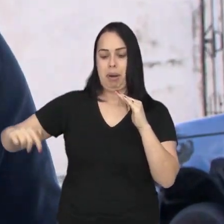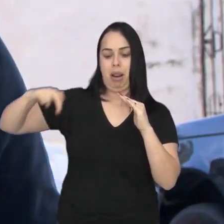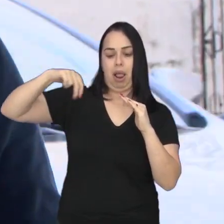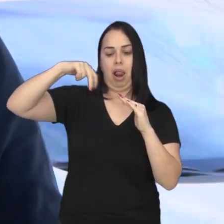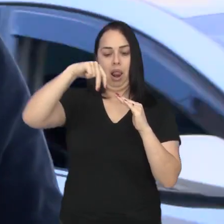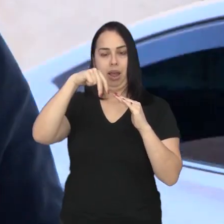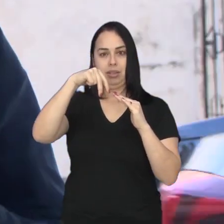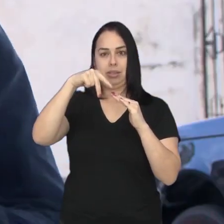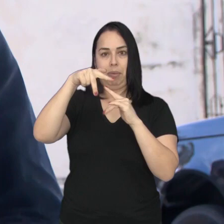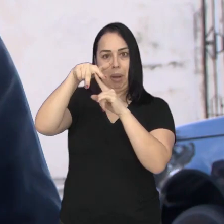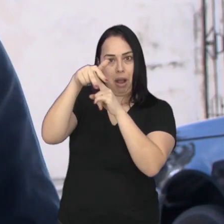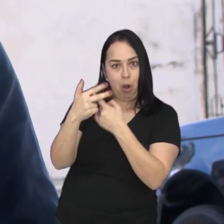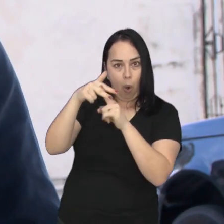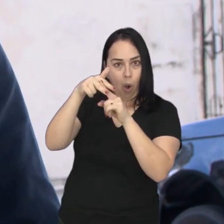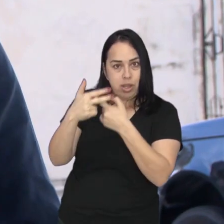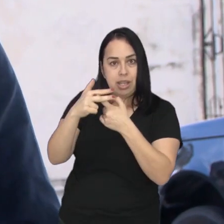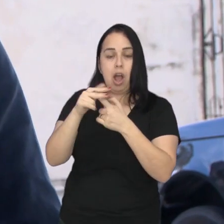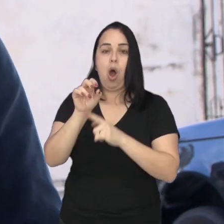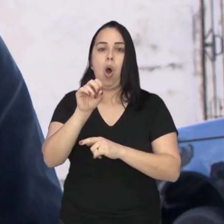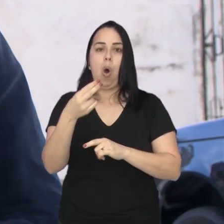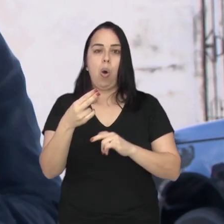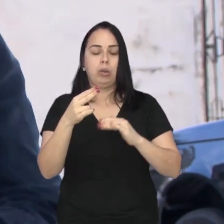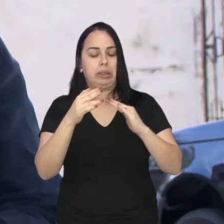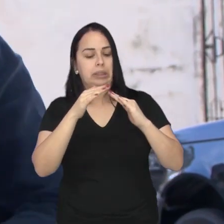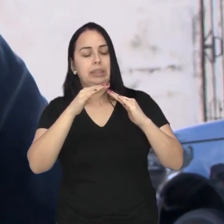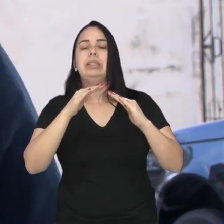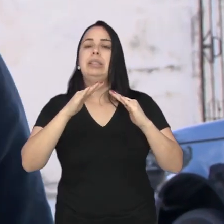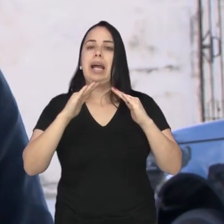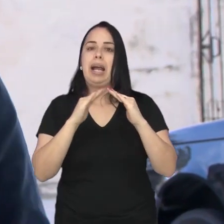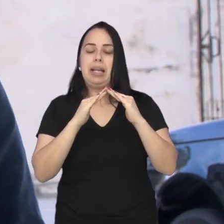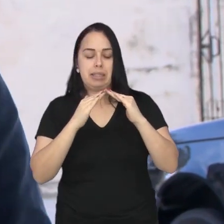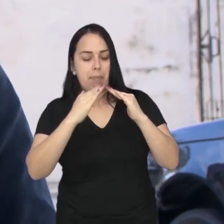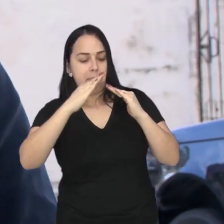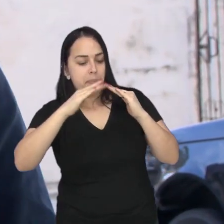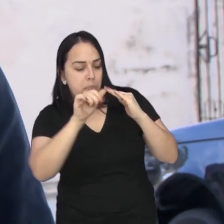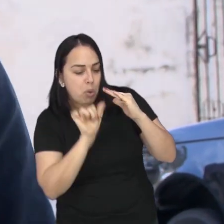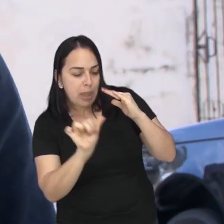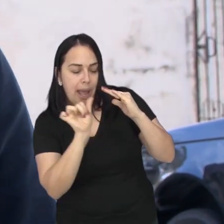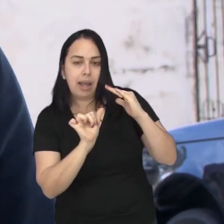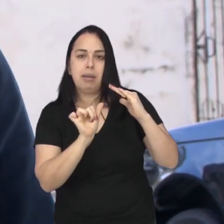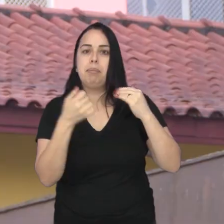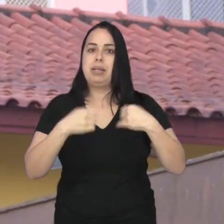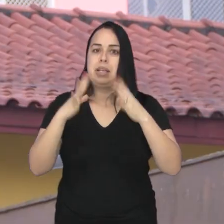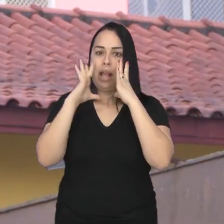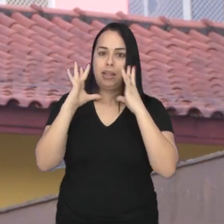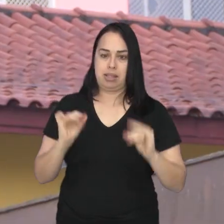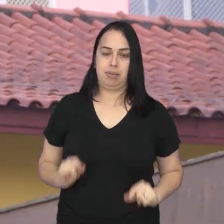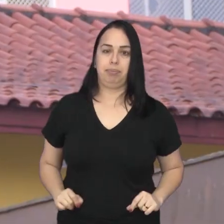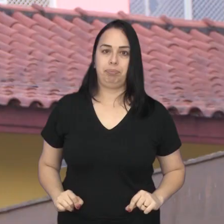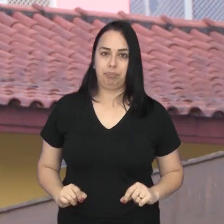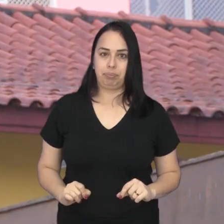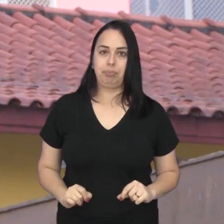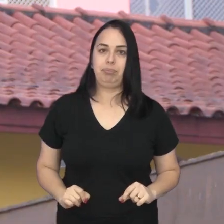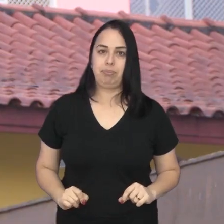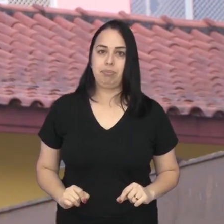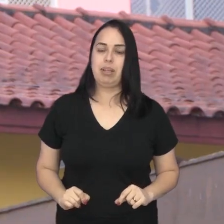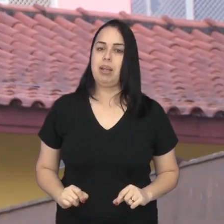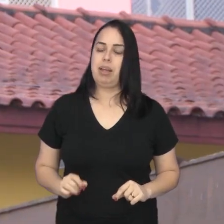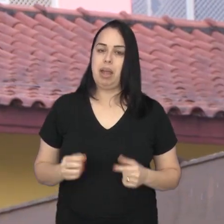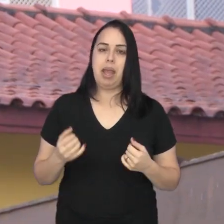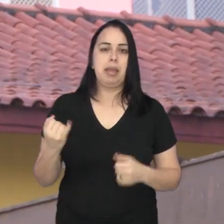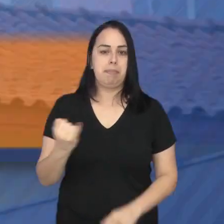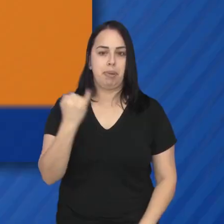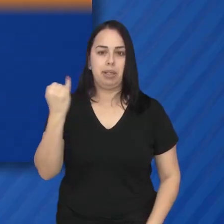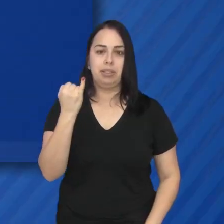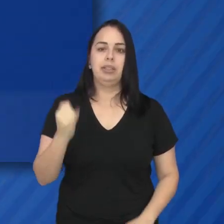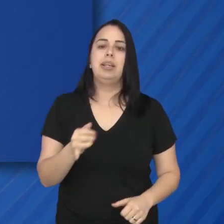uma mudança na fachada da casa, por exemplo, também é preciso ter atenção redobrada. Alguns cuidados são